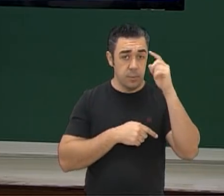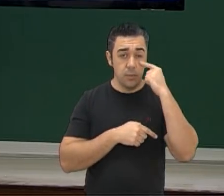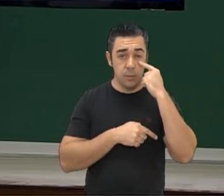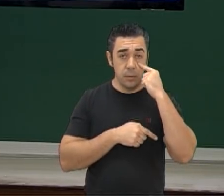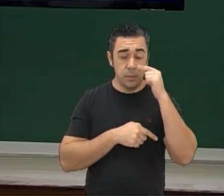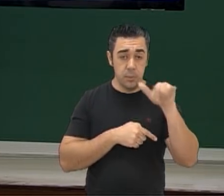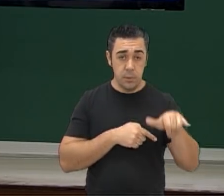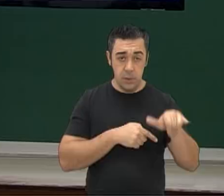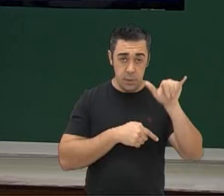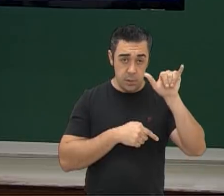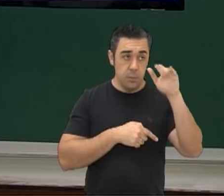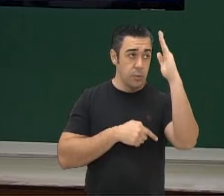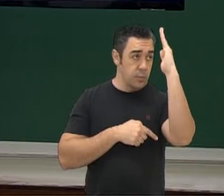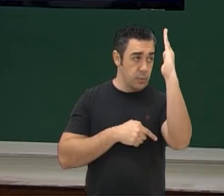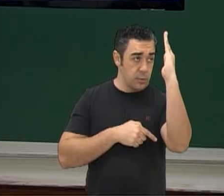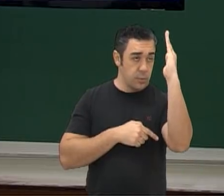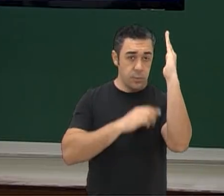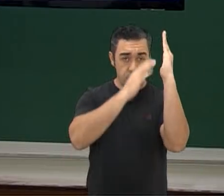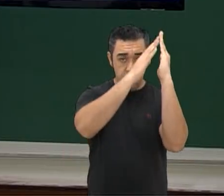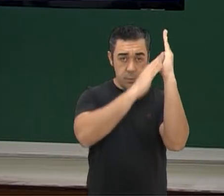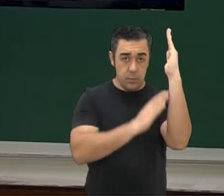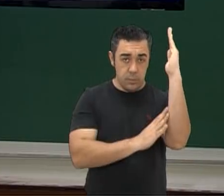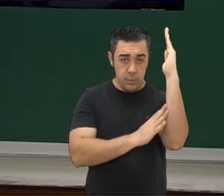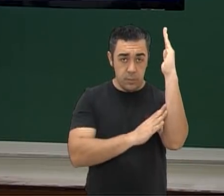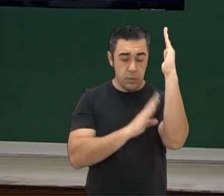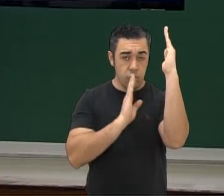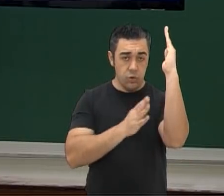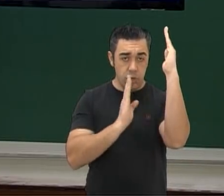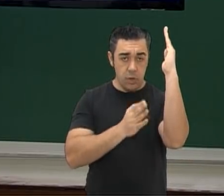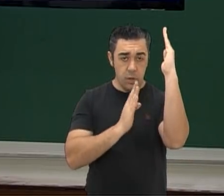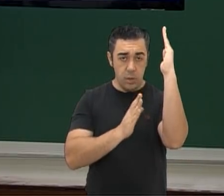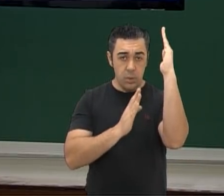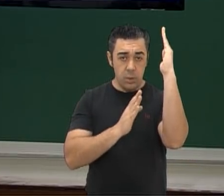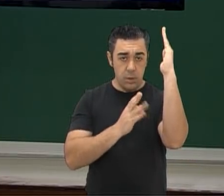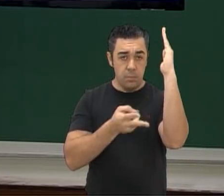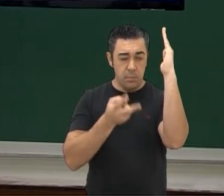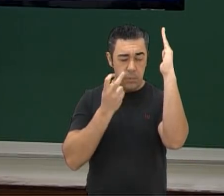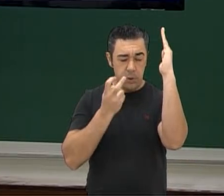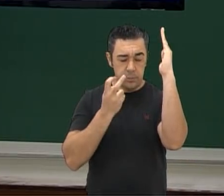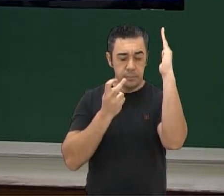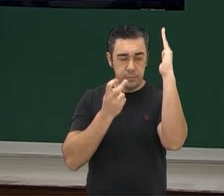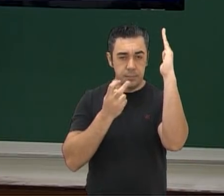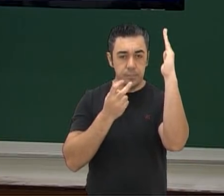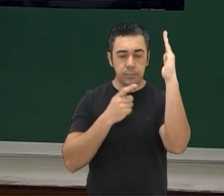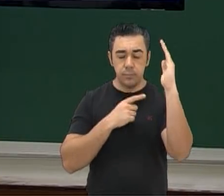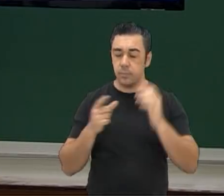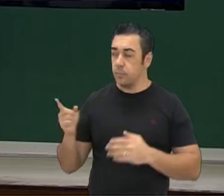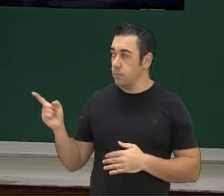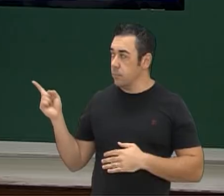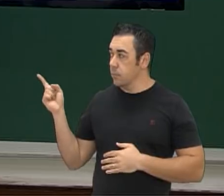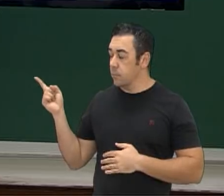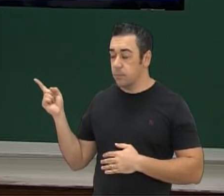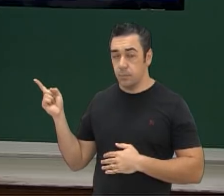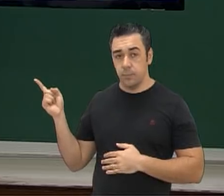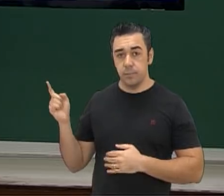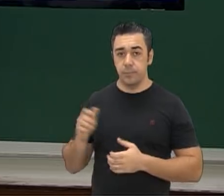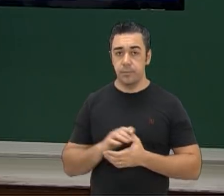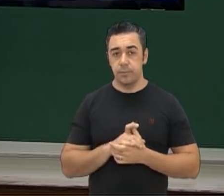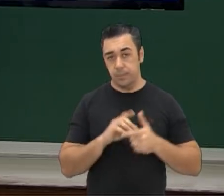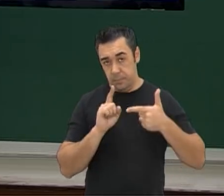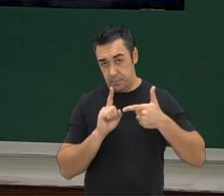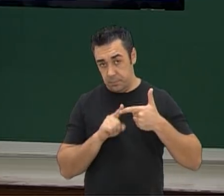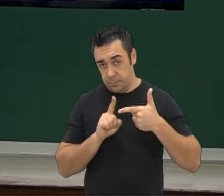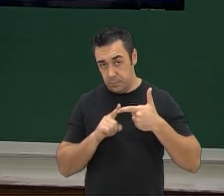Y, você vai localizar ele no plano cartesiano, você já vai identificar que é esse eixo na vertical. Segunda informação